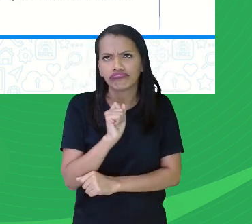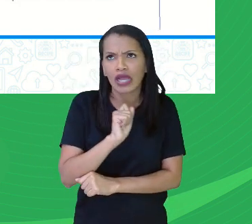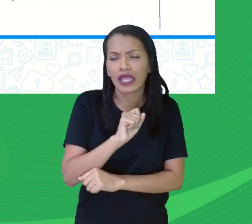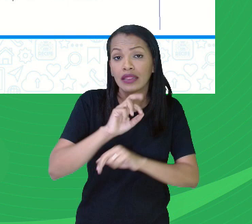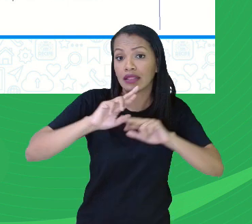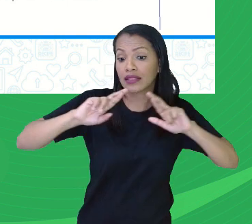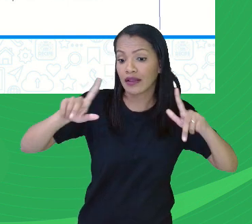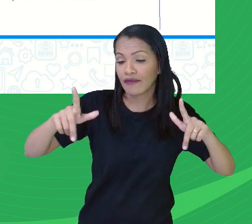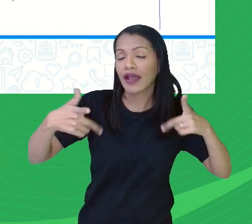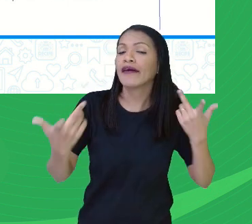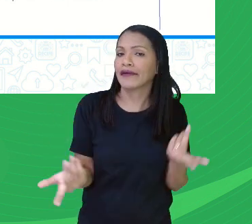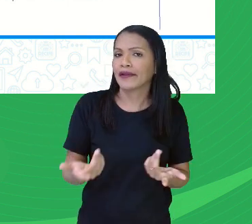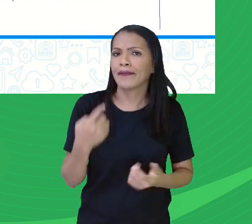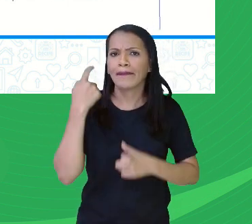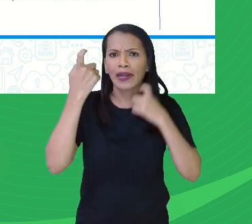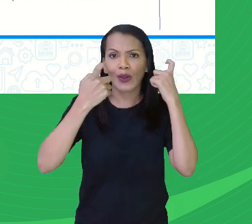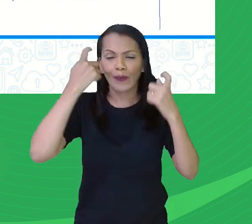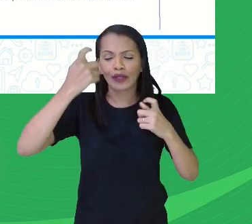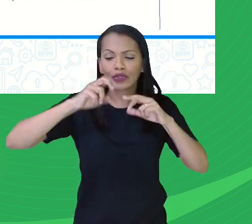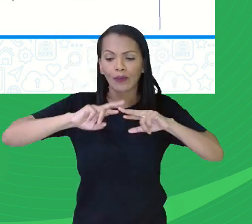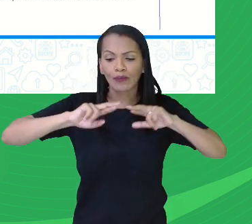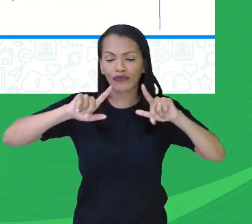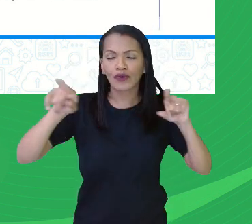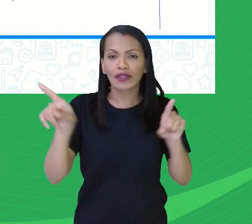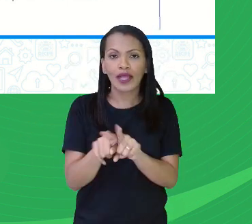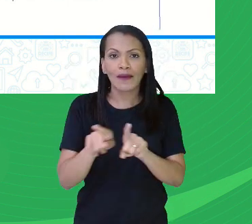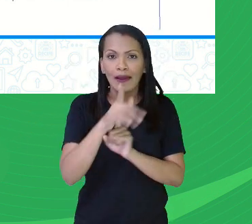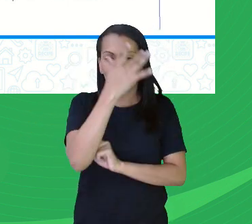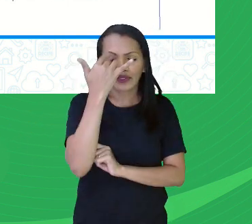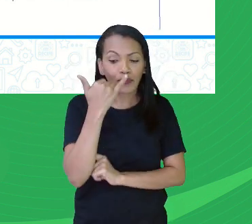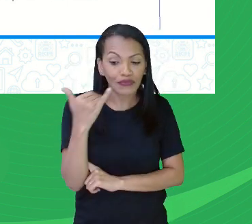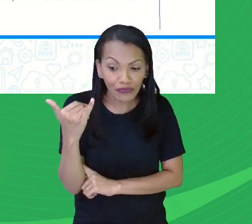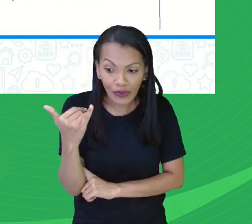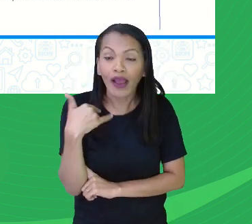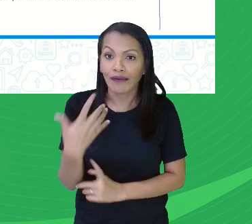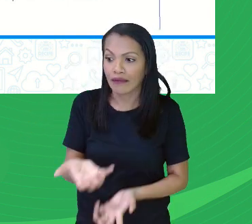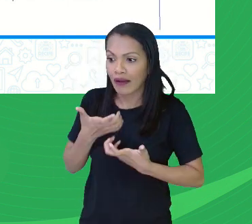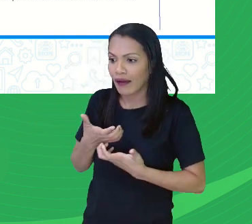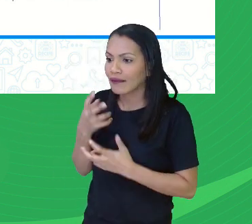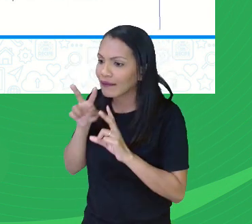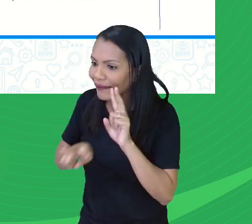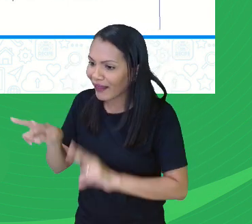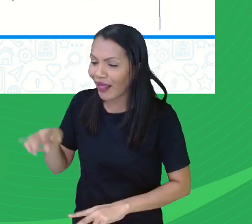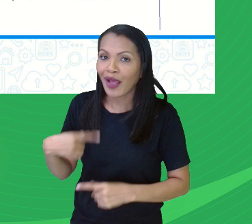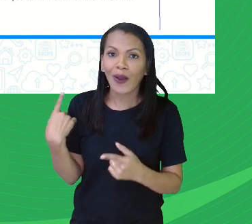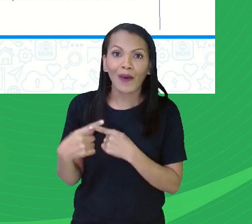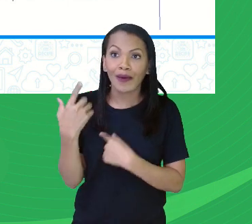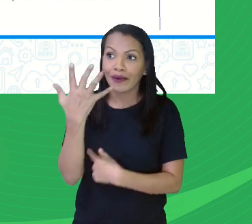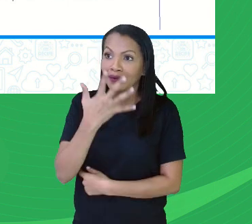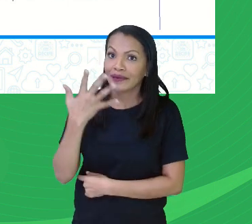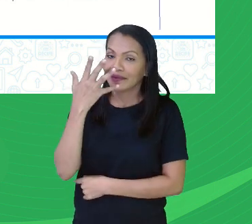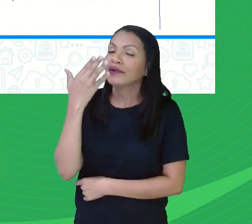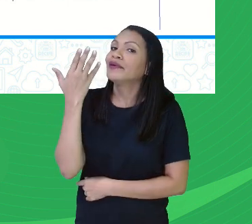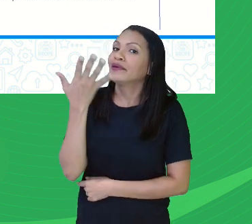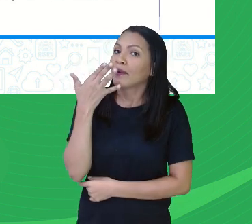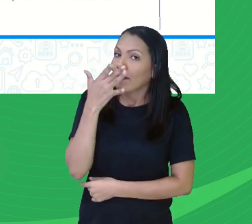essa preocupação de mexer com cores, que atrai também a atenção do leitor. Então, o nosso título principal está aí, ó, Fernando de